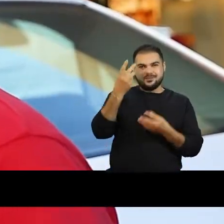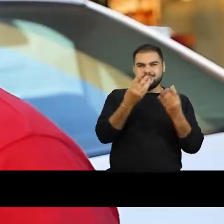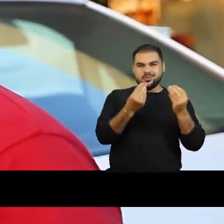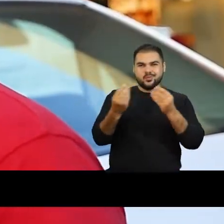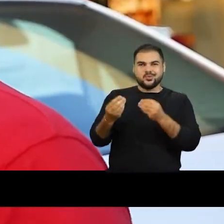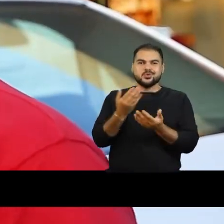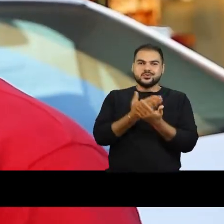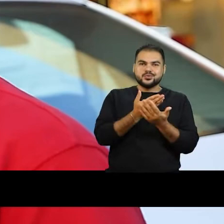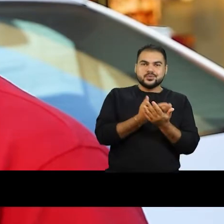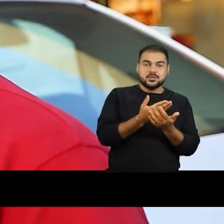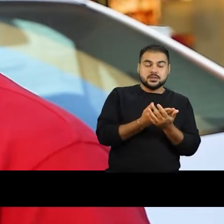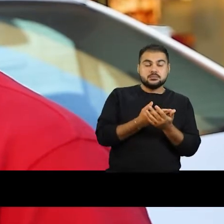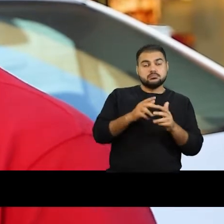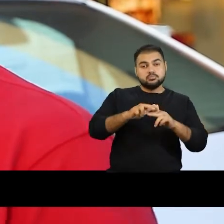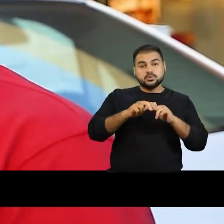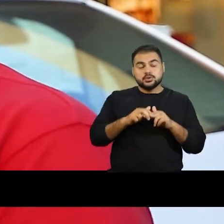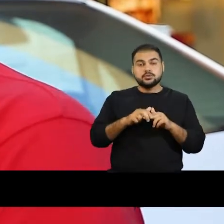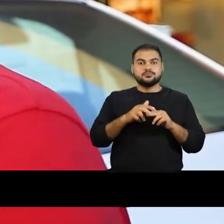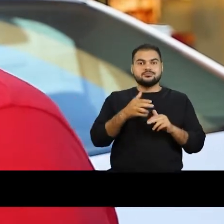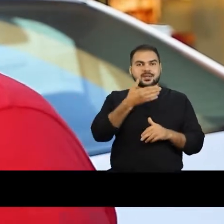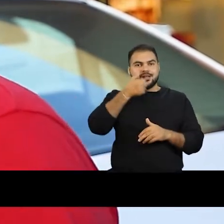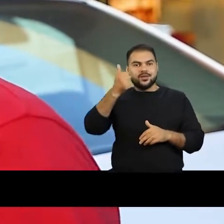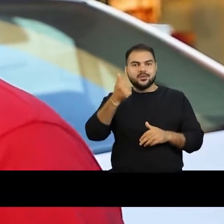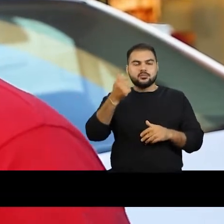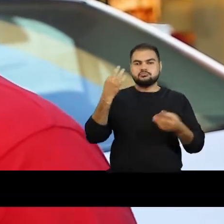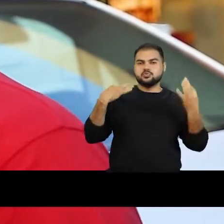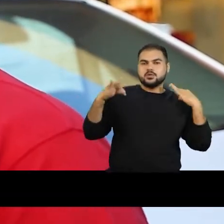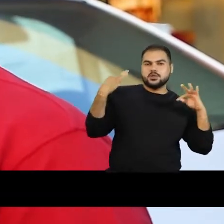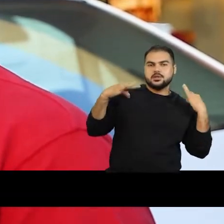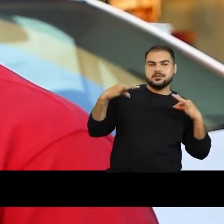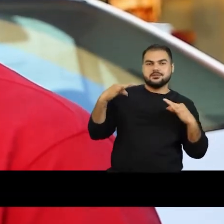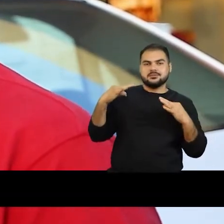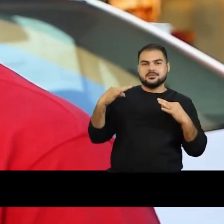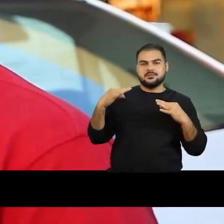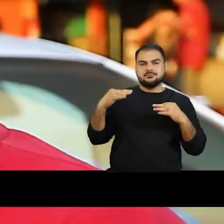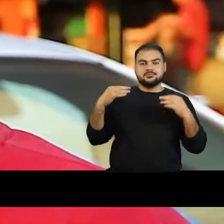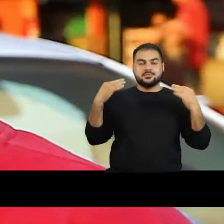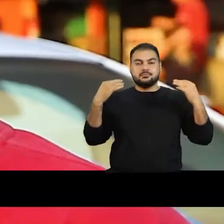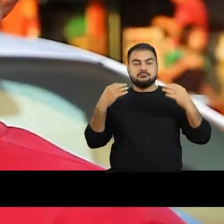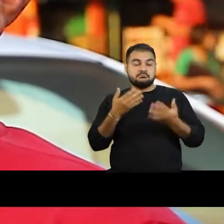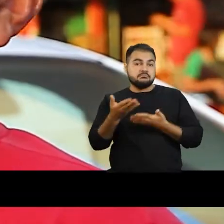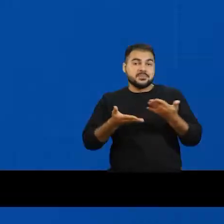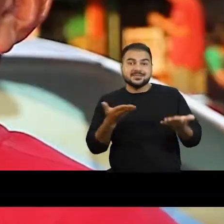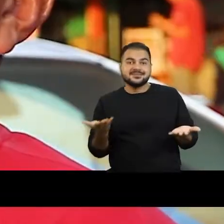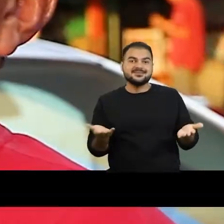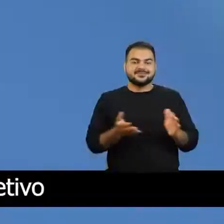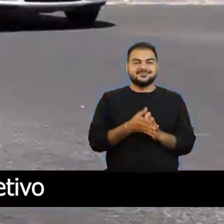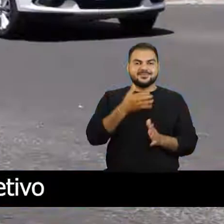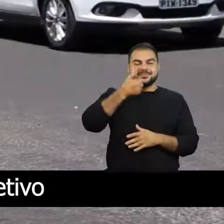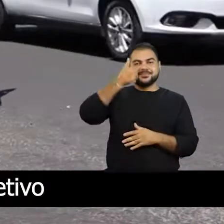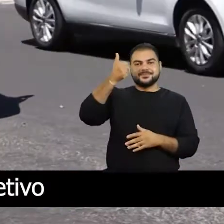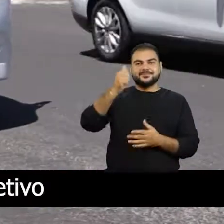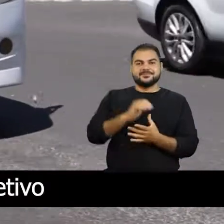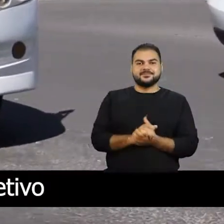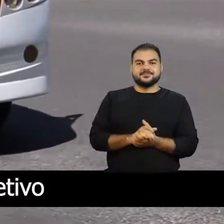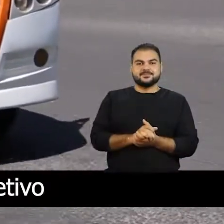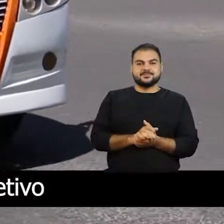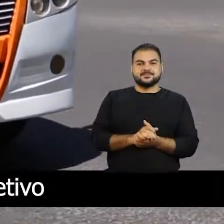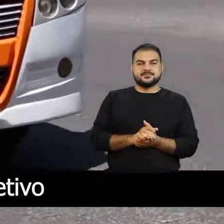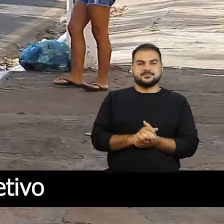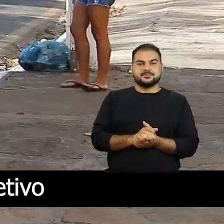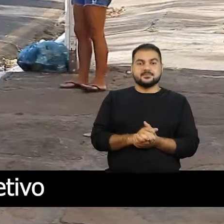dá melhoria para a cidade, né? Cidade mais bonita, mais turista. Então melhorou tudo. Para mim está uma maravilha. A prefeitura